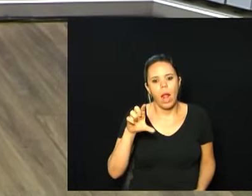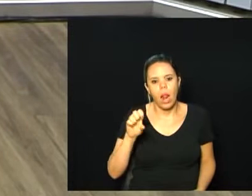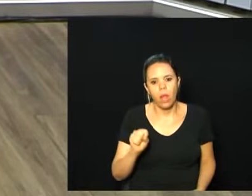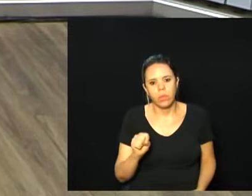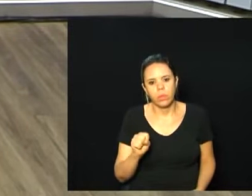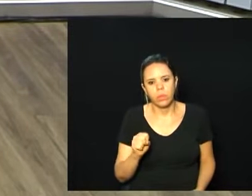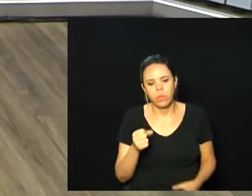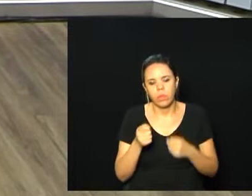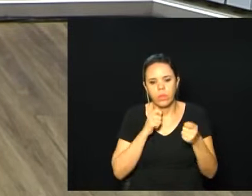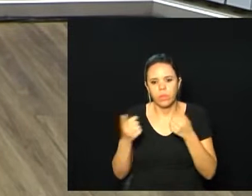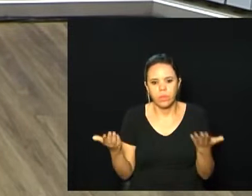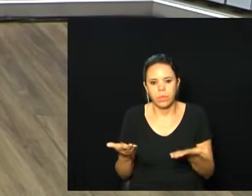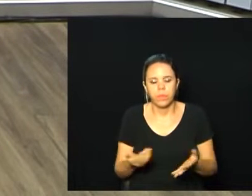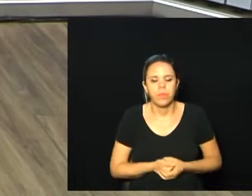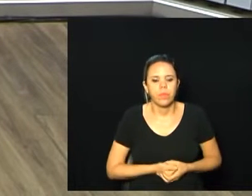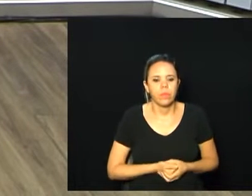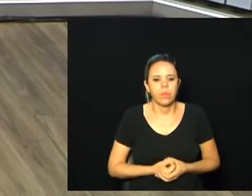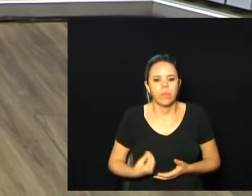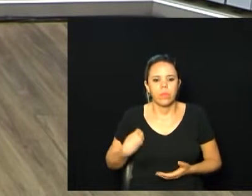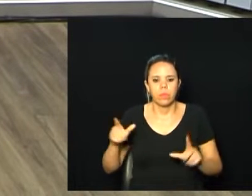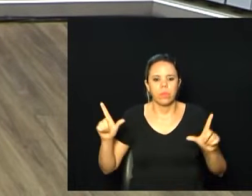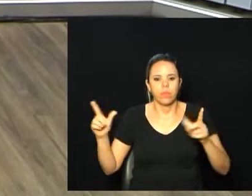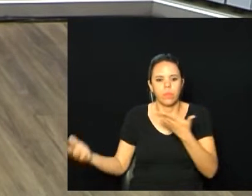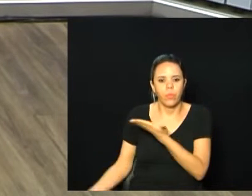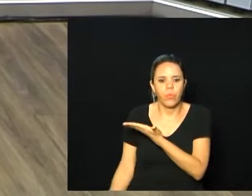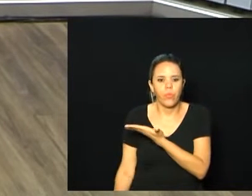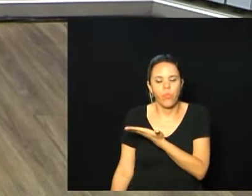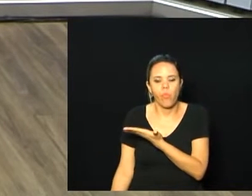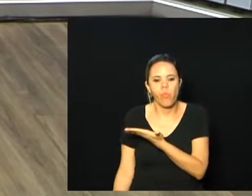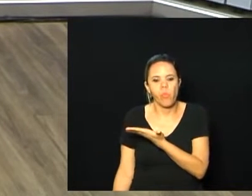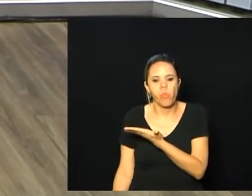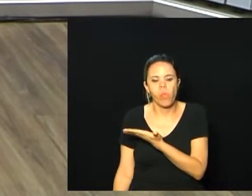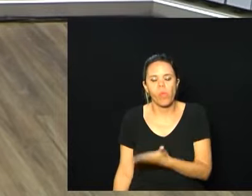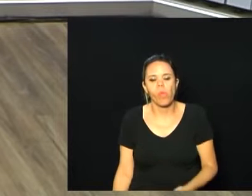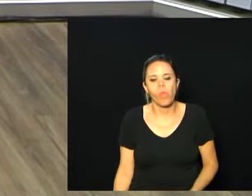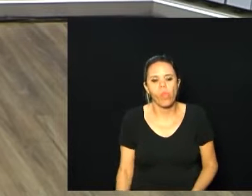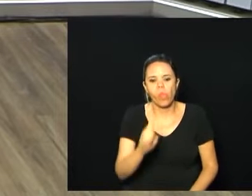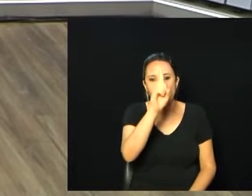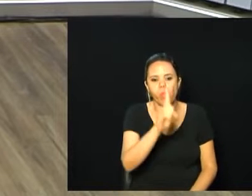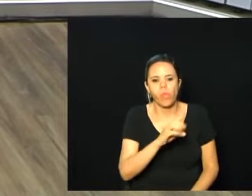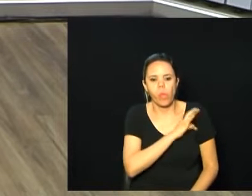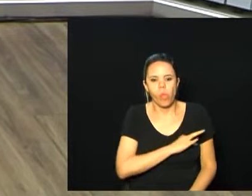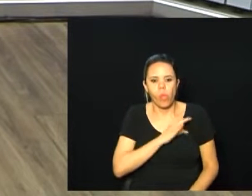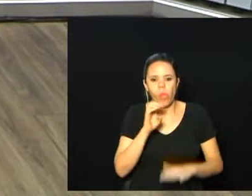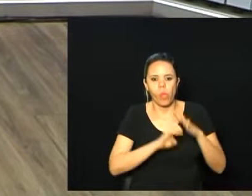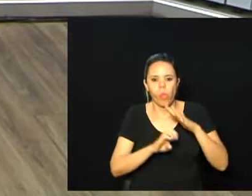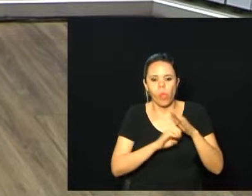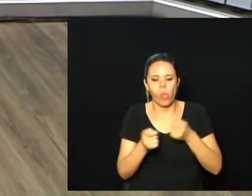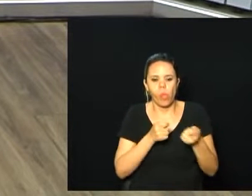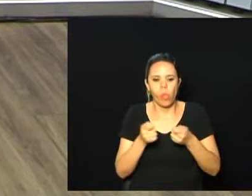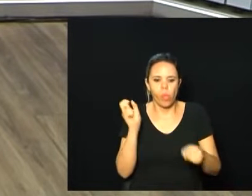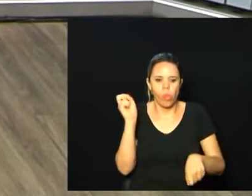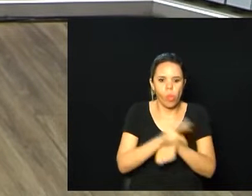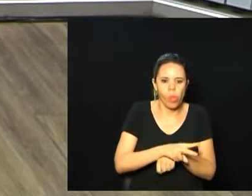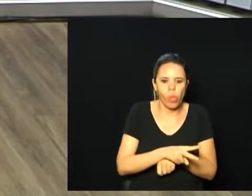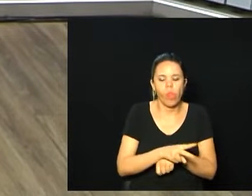nosso entrevistado de hoje, ele já está aqui na tela comigo. O Carlos Peçanha, ele é diretor técnico de uma empresa de controle de pragas